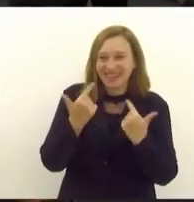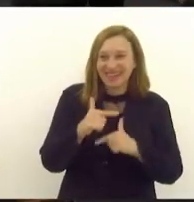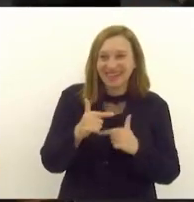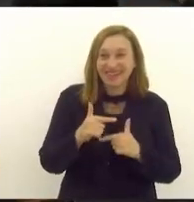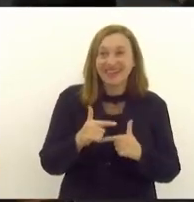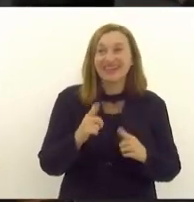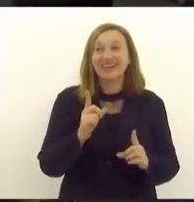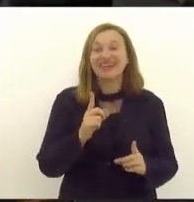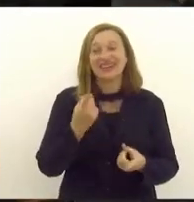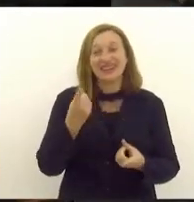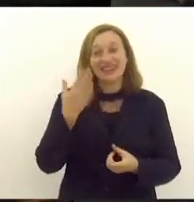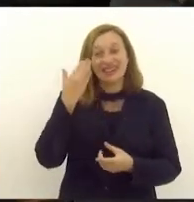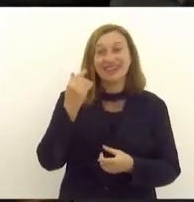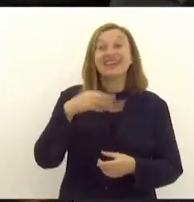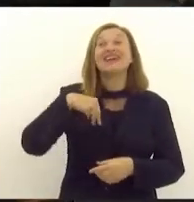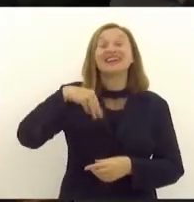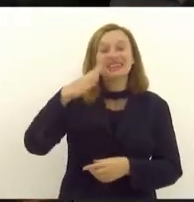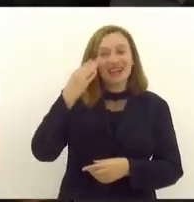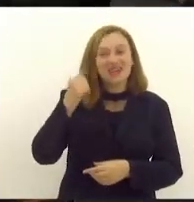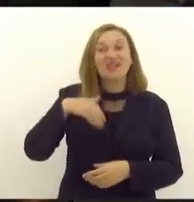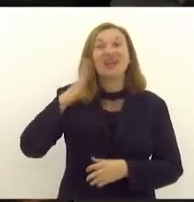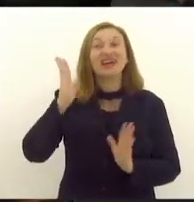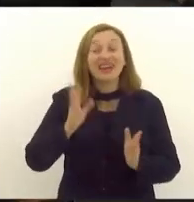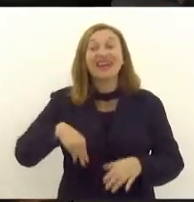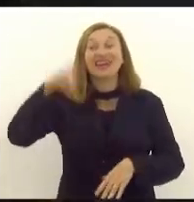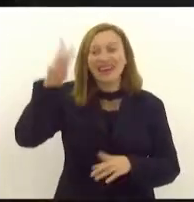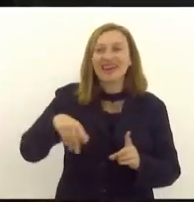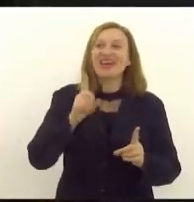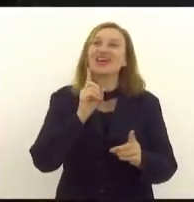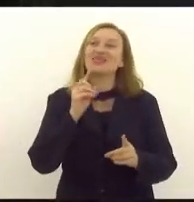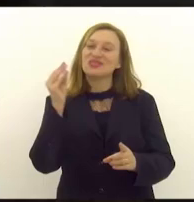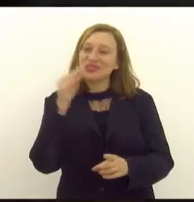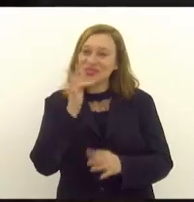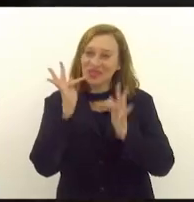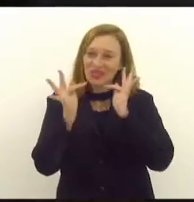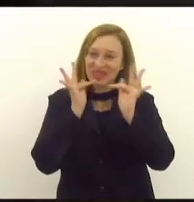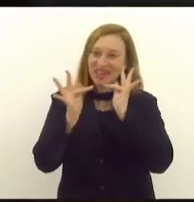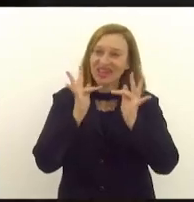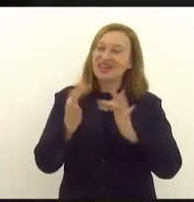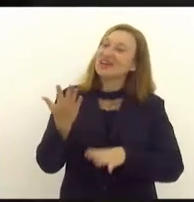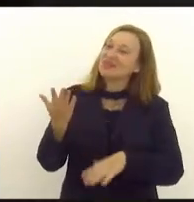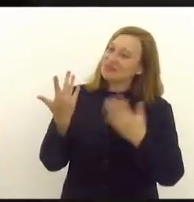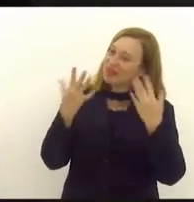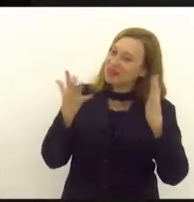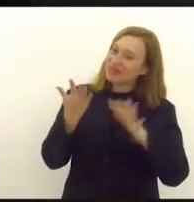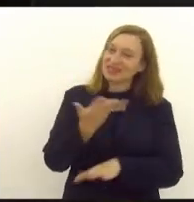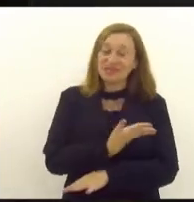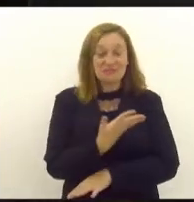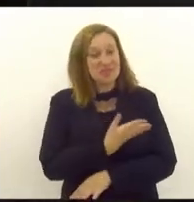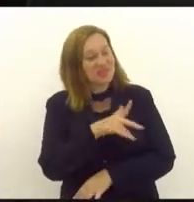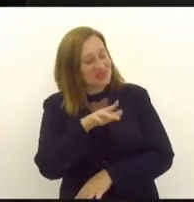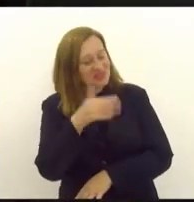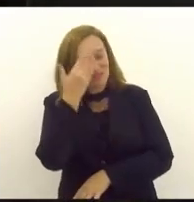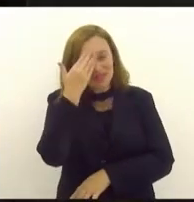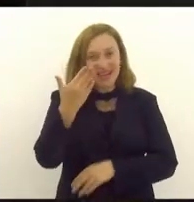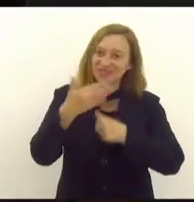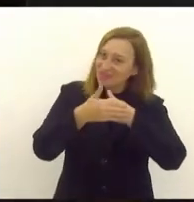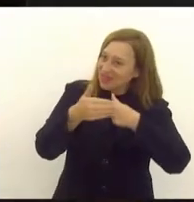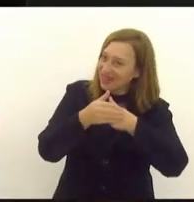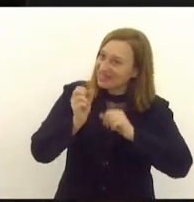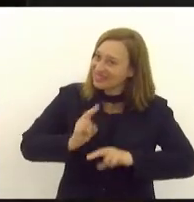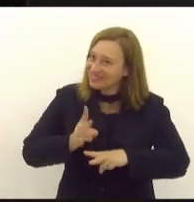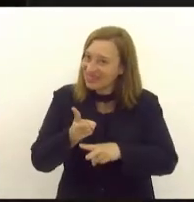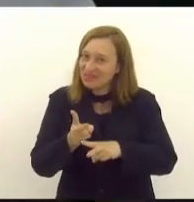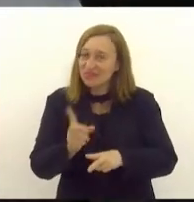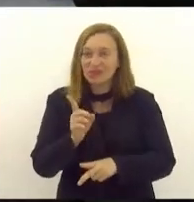descobrimos né o Caguete quem é né Parabéns meus queridos amigos irmãos tá obrigado pelo carinho de sempre